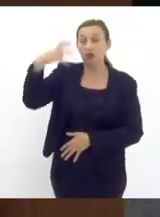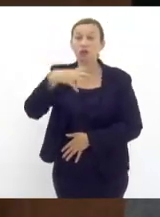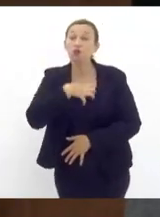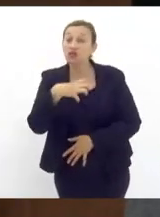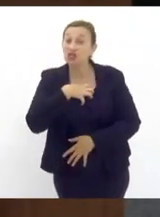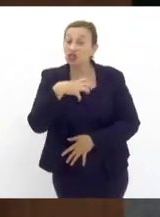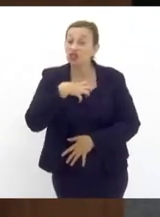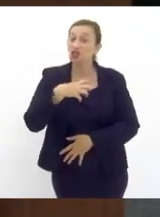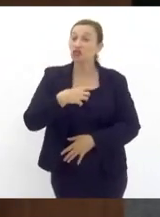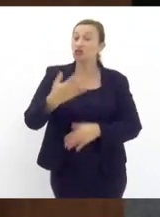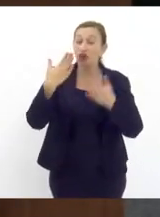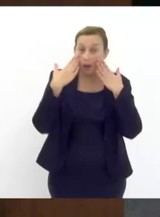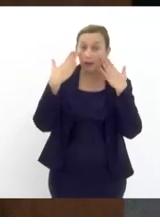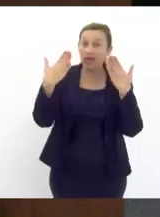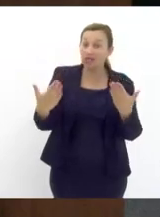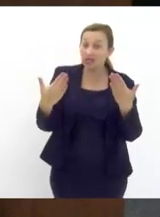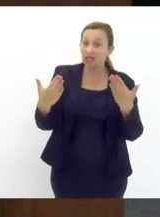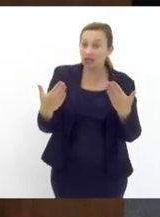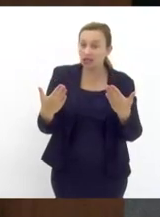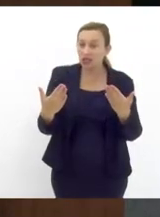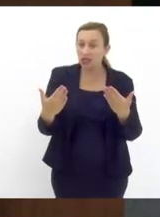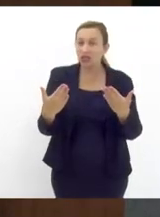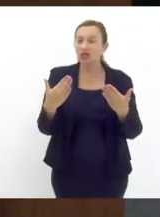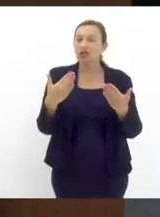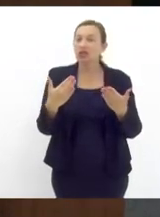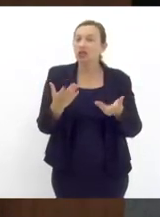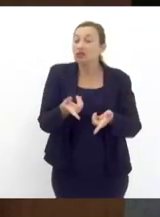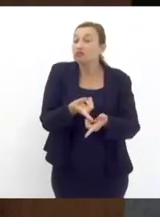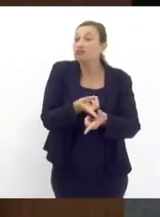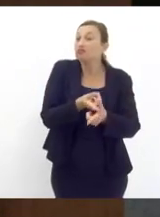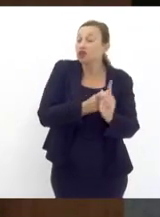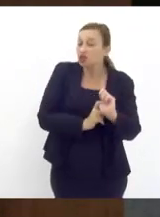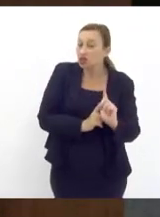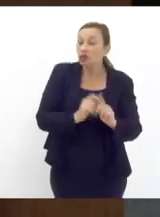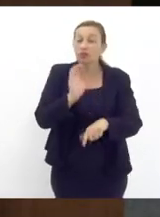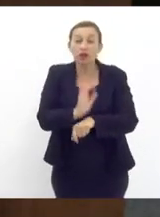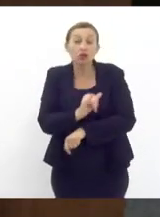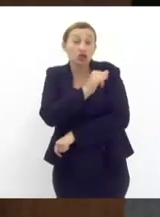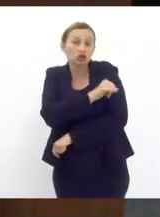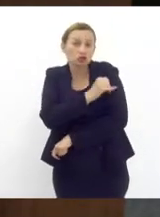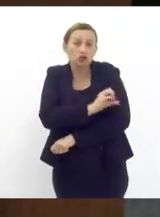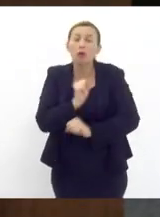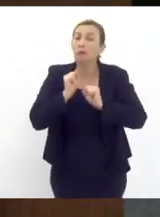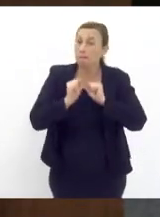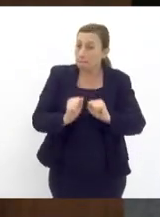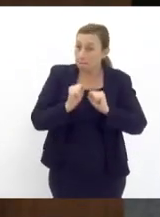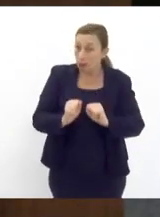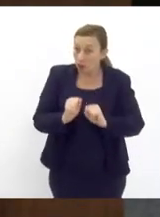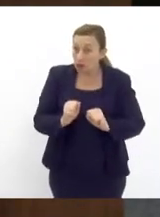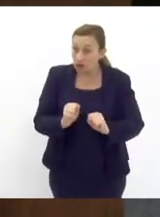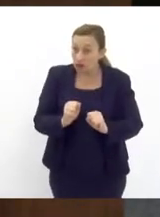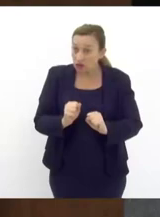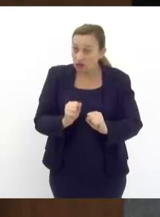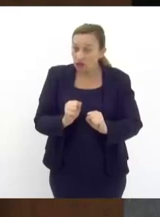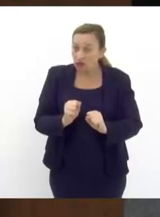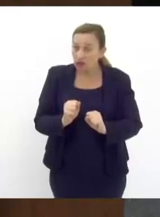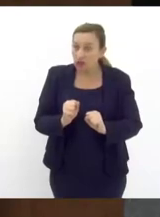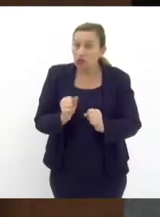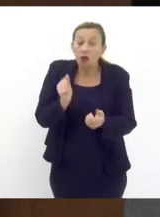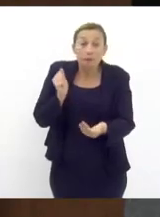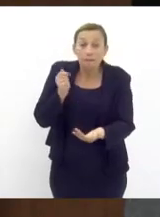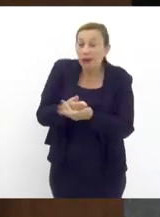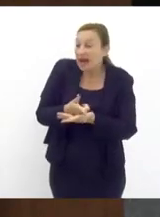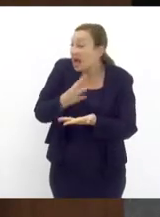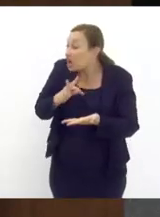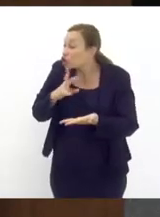de apresentar é essa Auditoria da dívida para que o Estado do Rio de Janeiro possa ter suas contas públicas sanadas